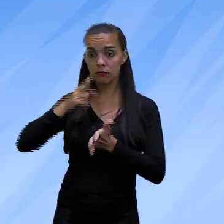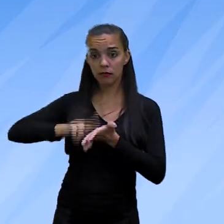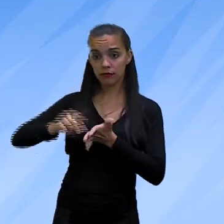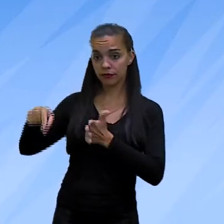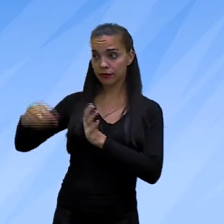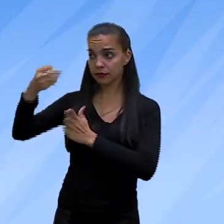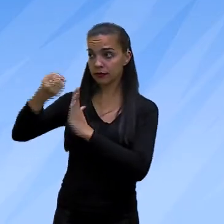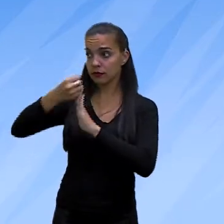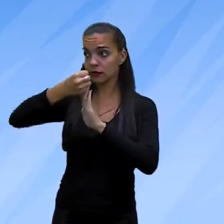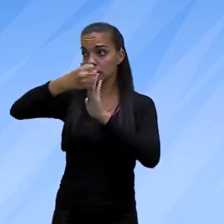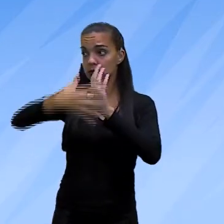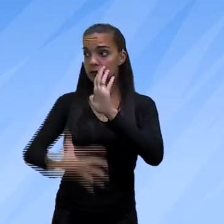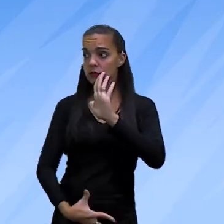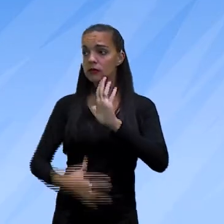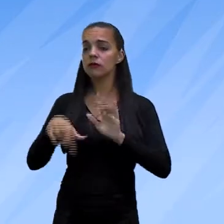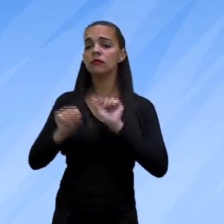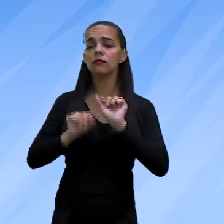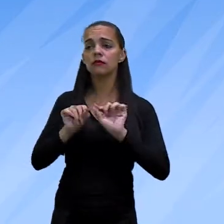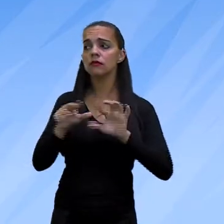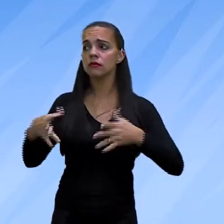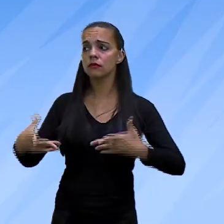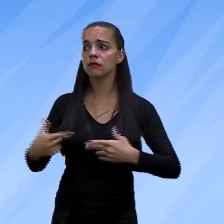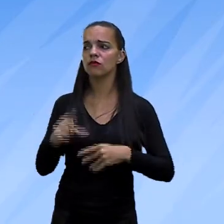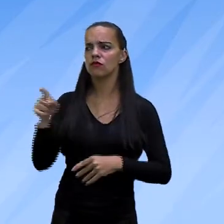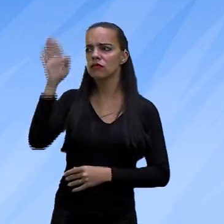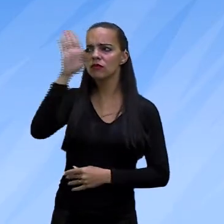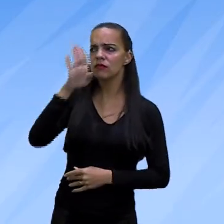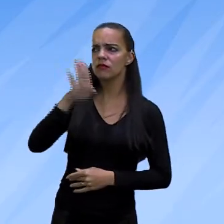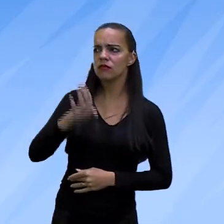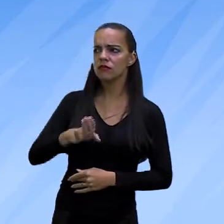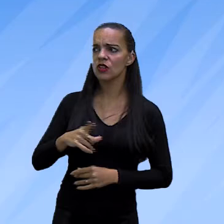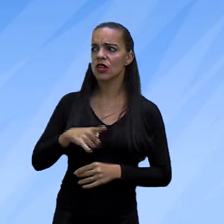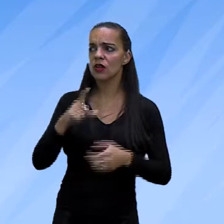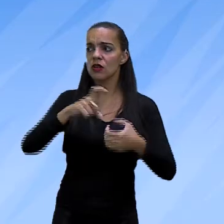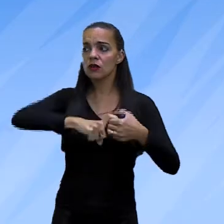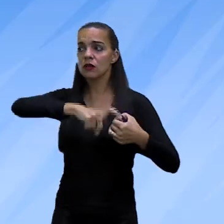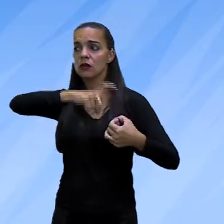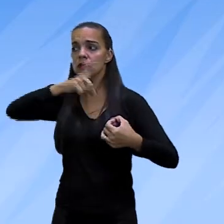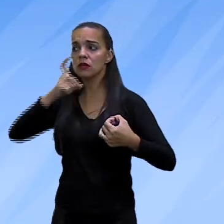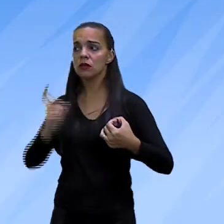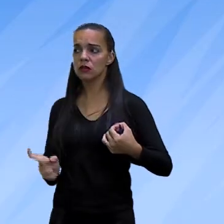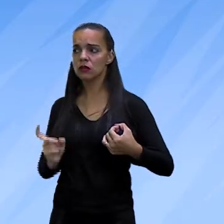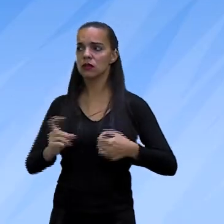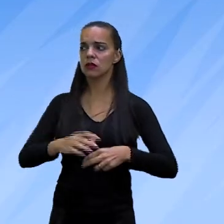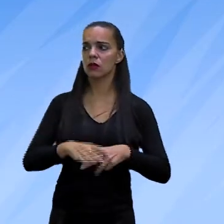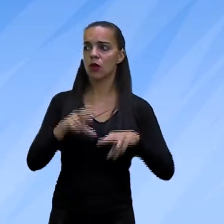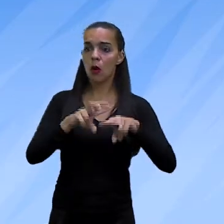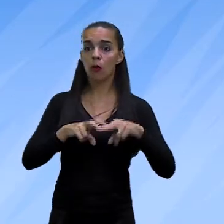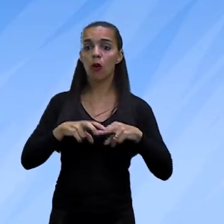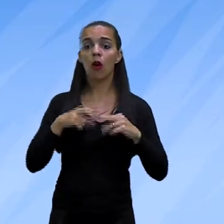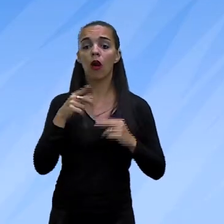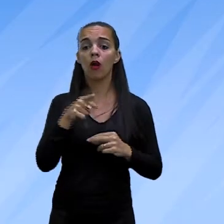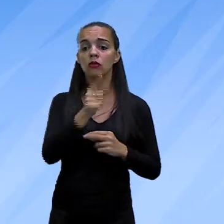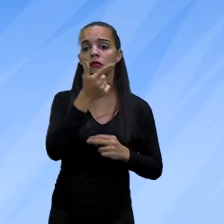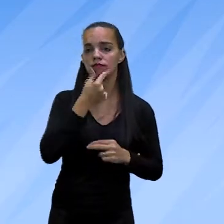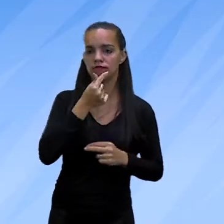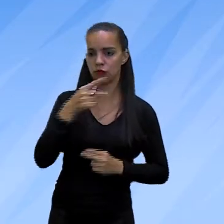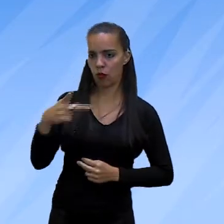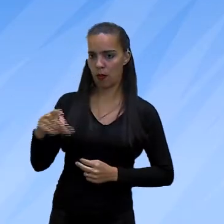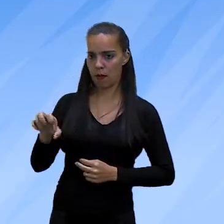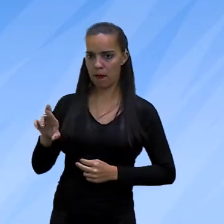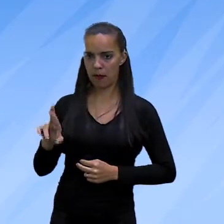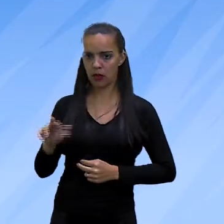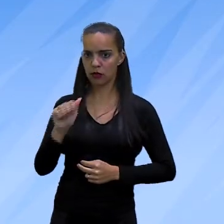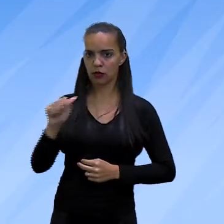falava, se o Brasil se tornar independente, que seja por suas mãos, não por outras